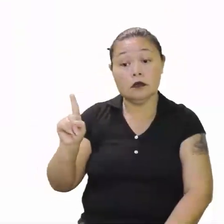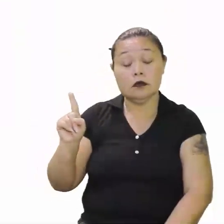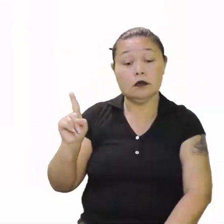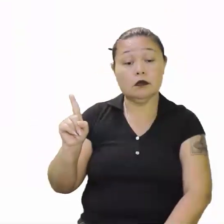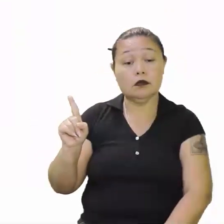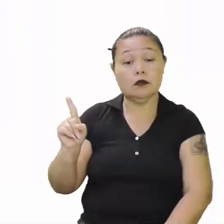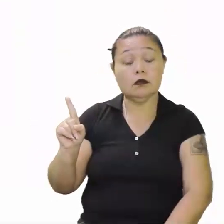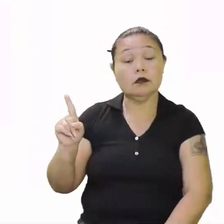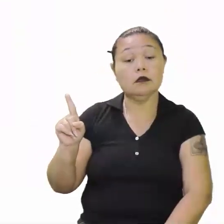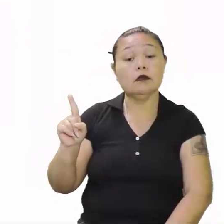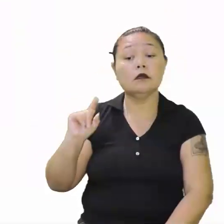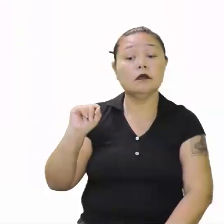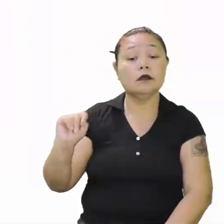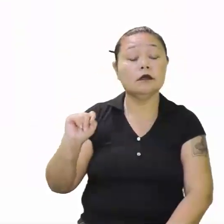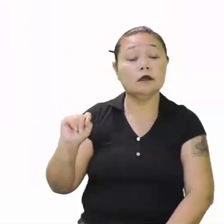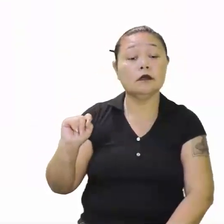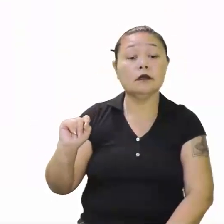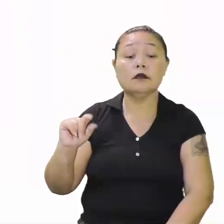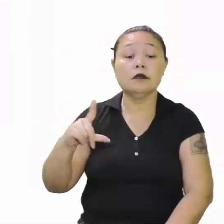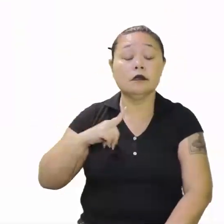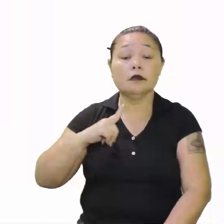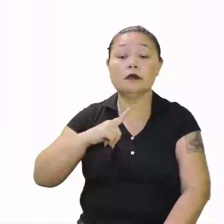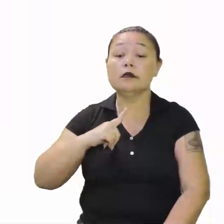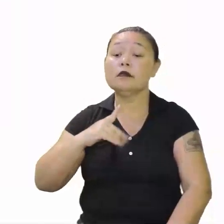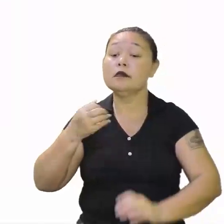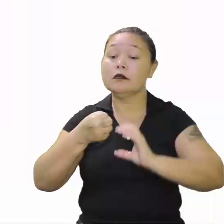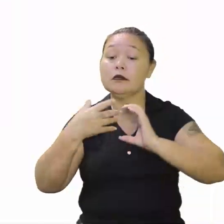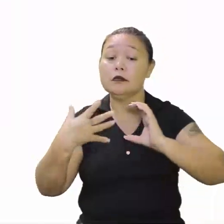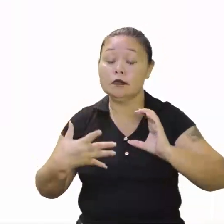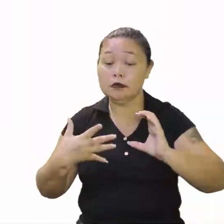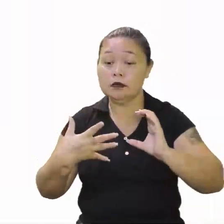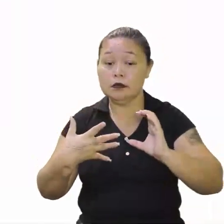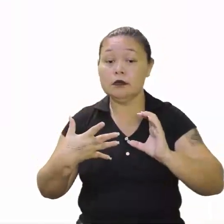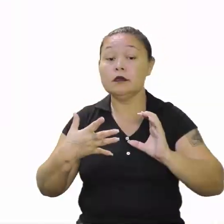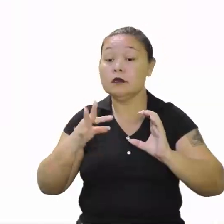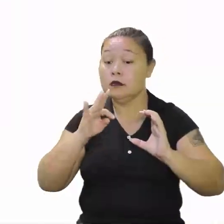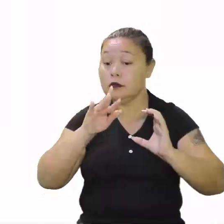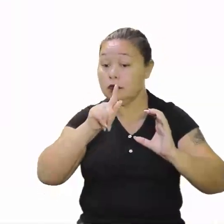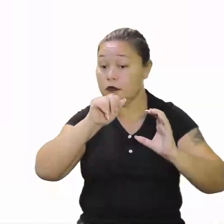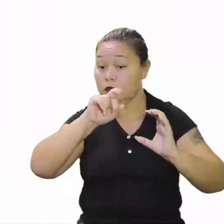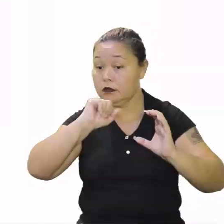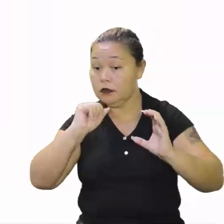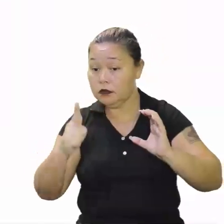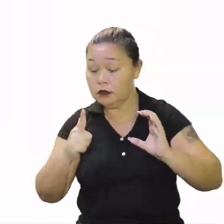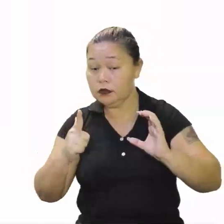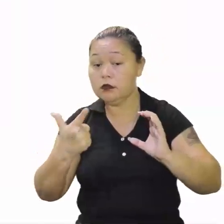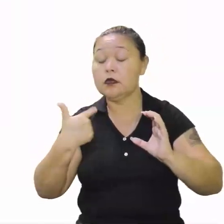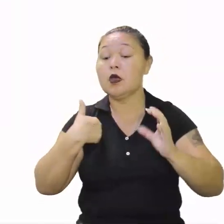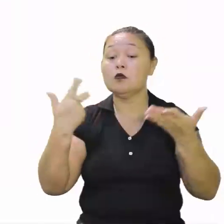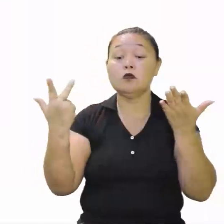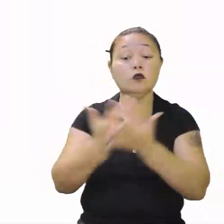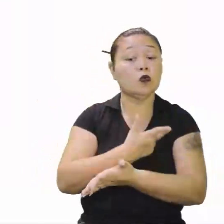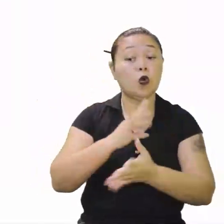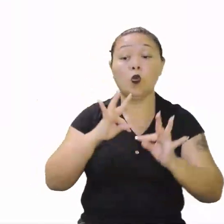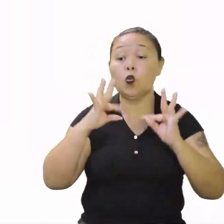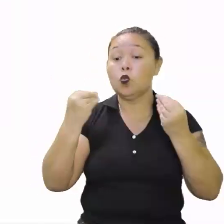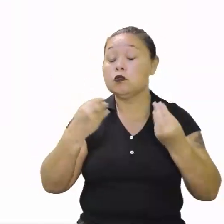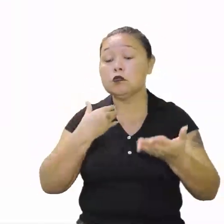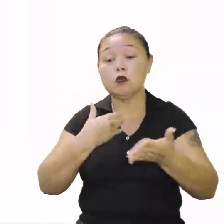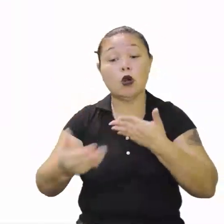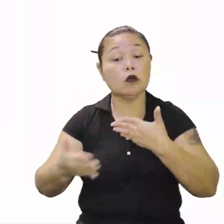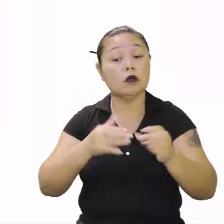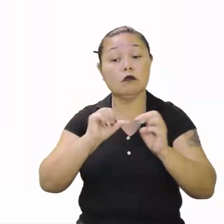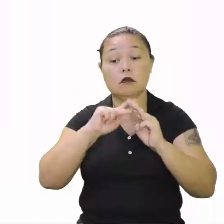gravura? Olha, nós temos as propriedades, que são propriedades gerais, aquelas que acontecem com todo tipo de